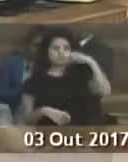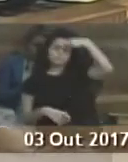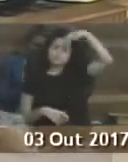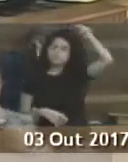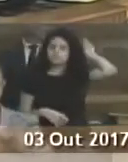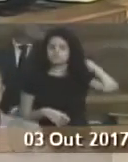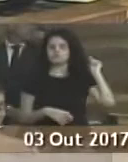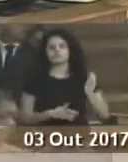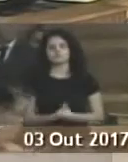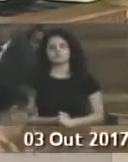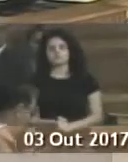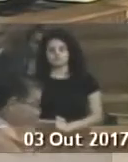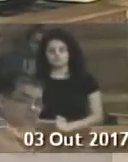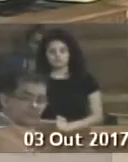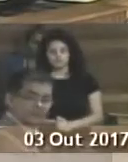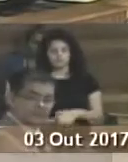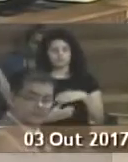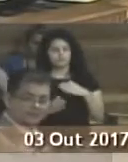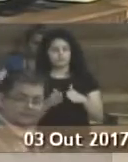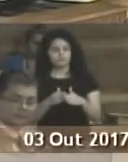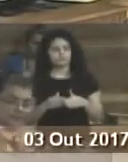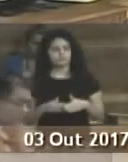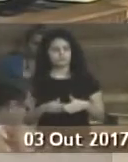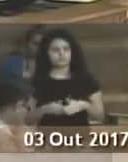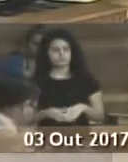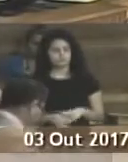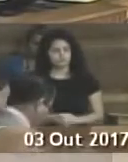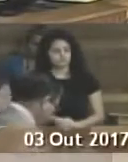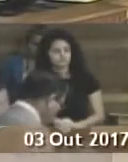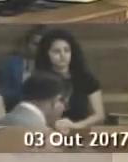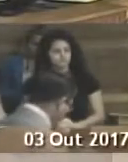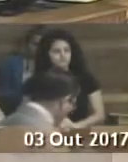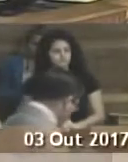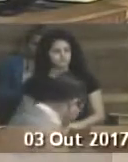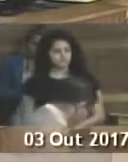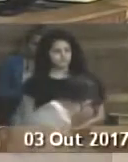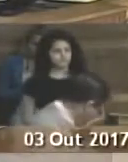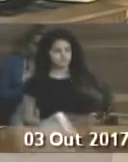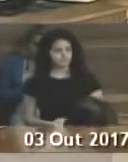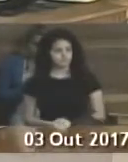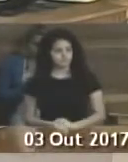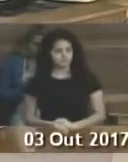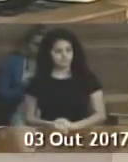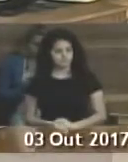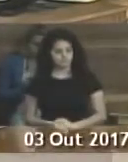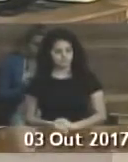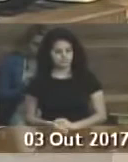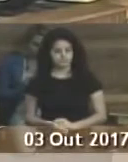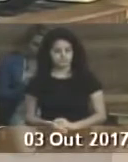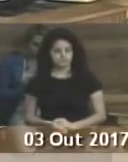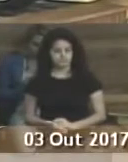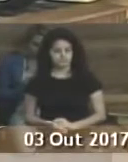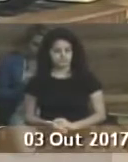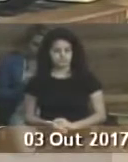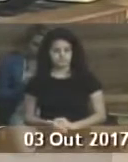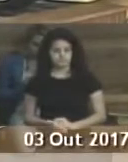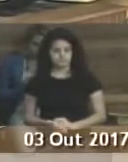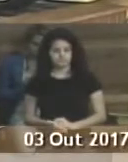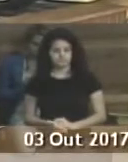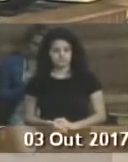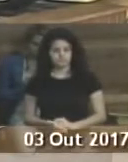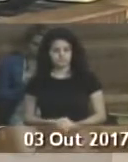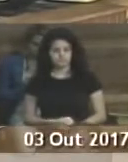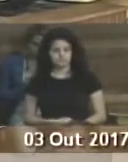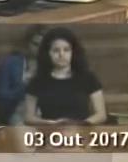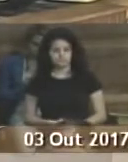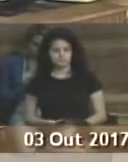Antônio, solicitando que as votações sejam feitas em bloco. Votar logo. Vou votar